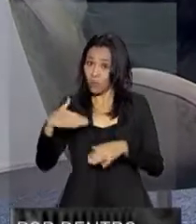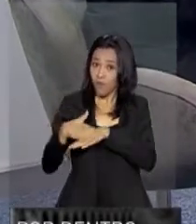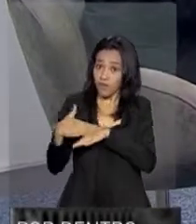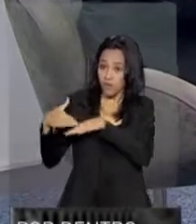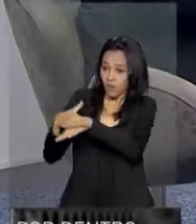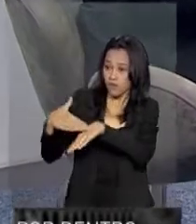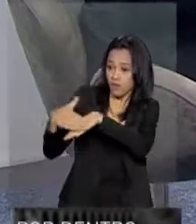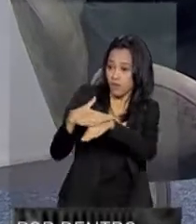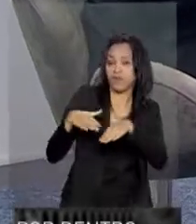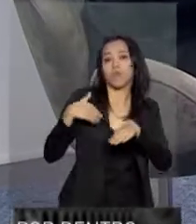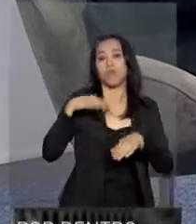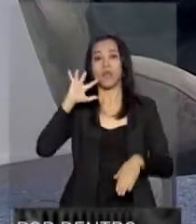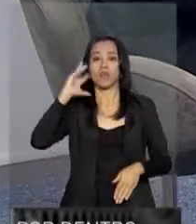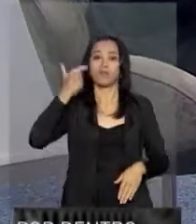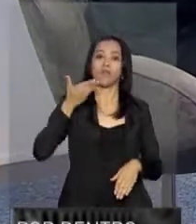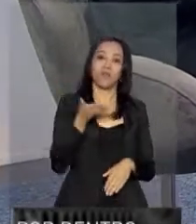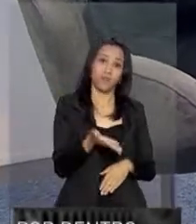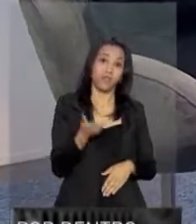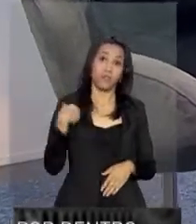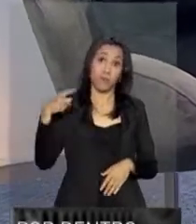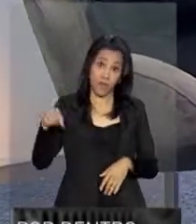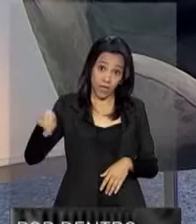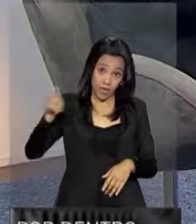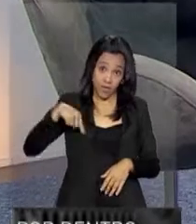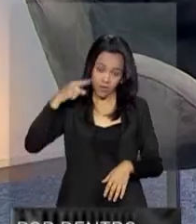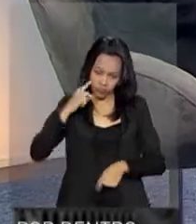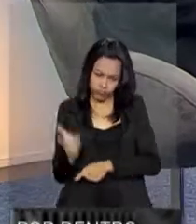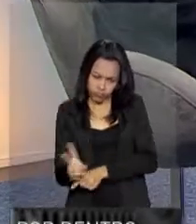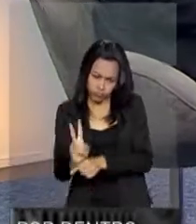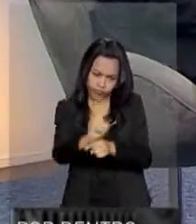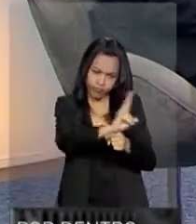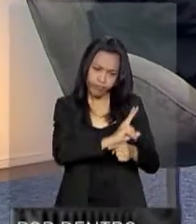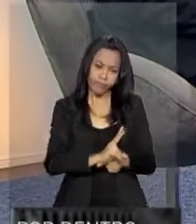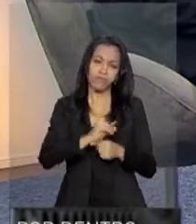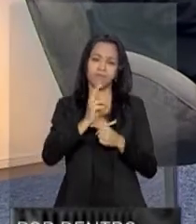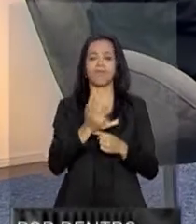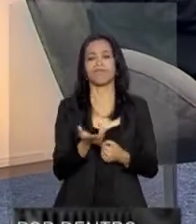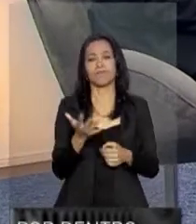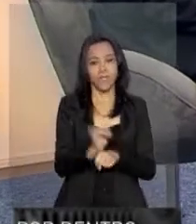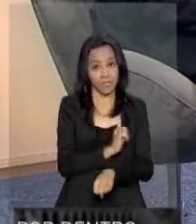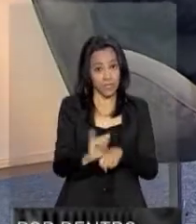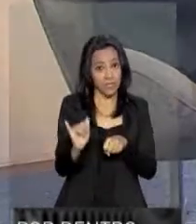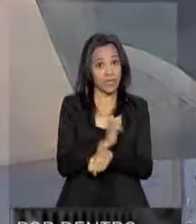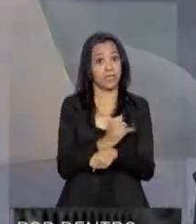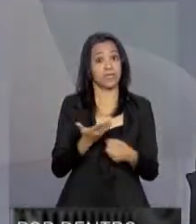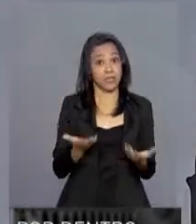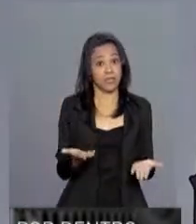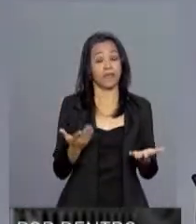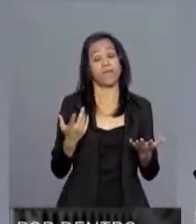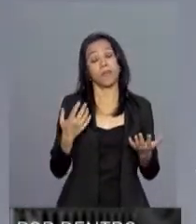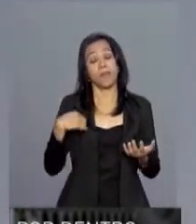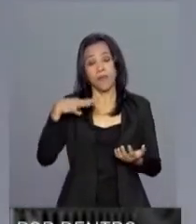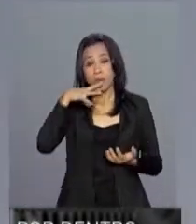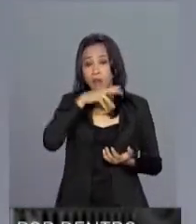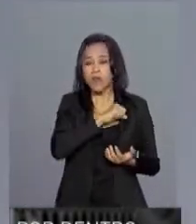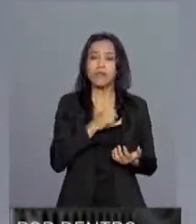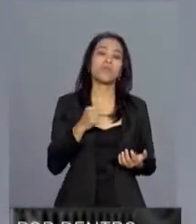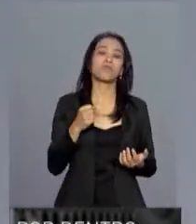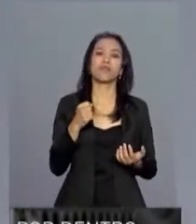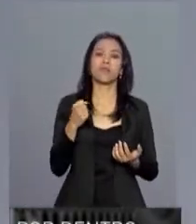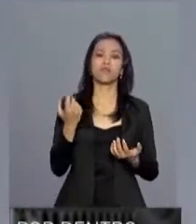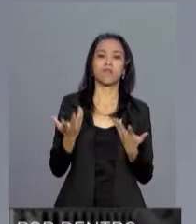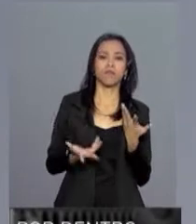enfrentamento mais efetiva e mais inteligente é desse teste enfim acho que do ponto de vista do funcionamento